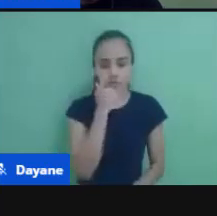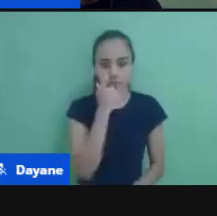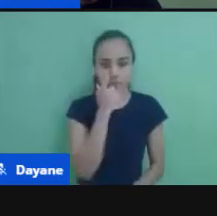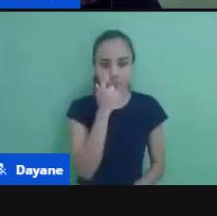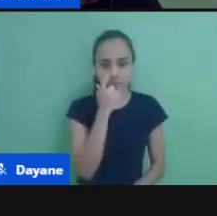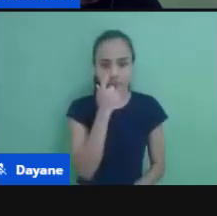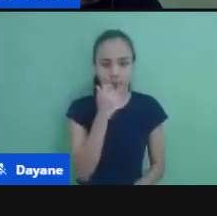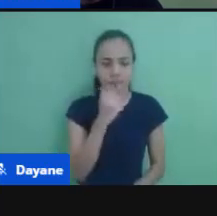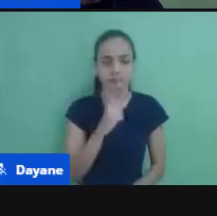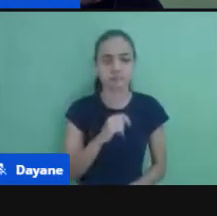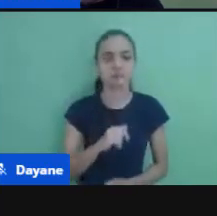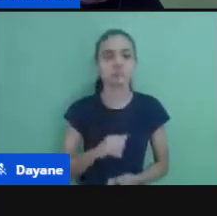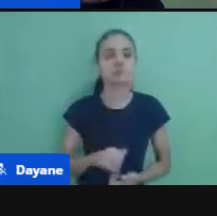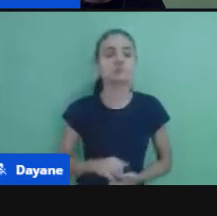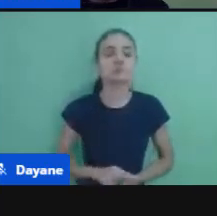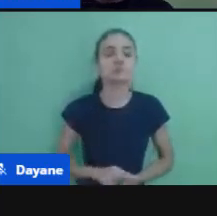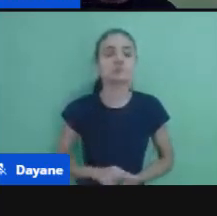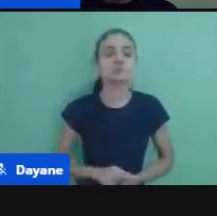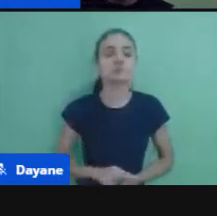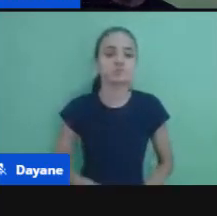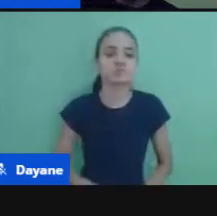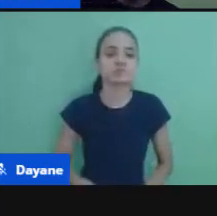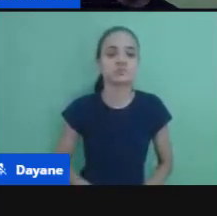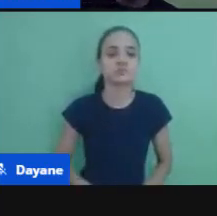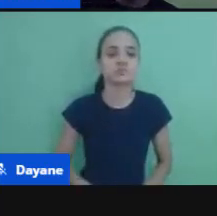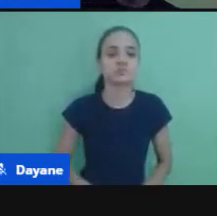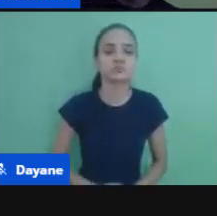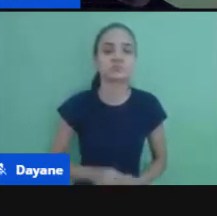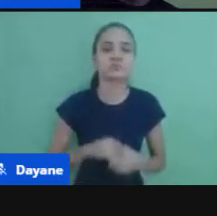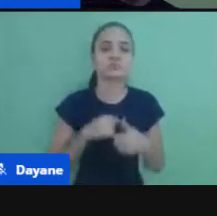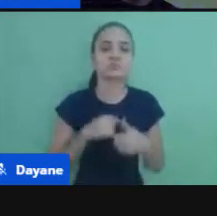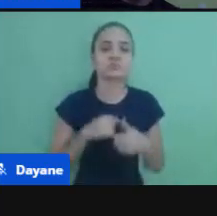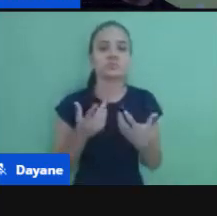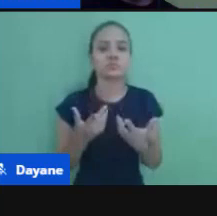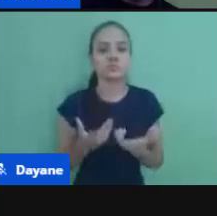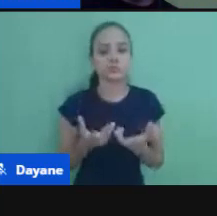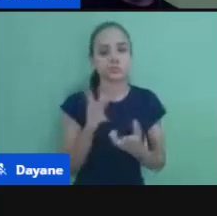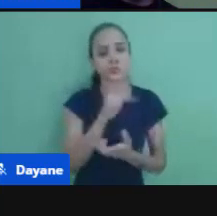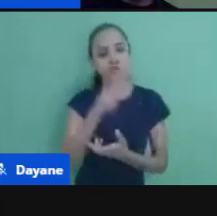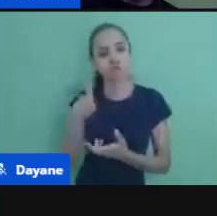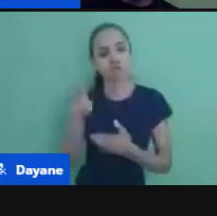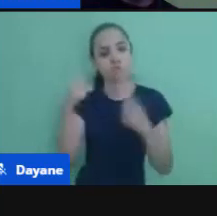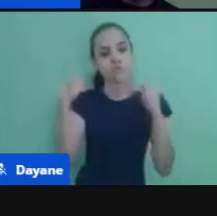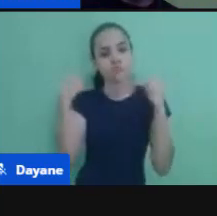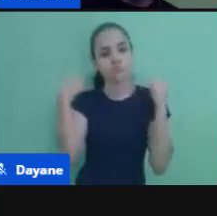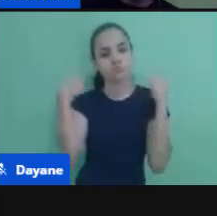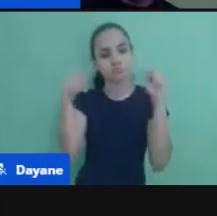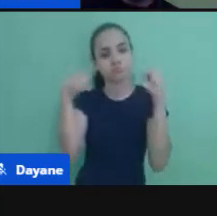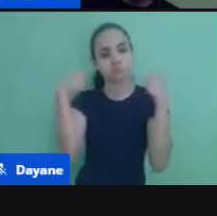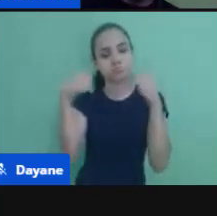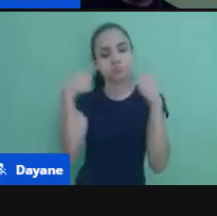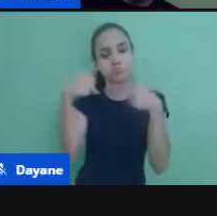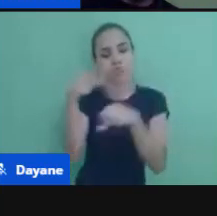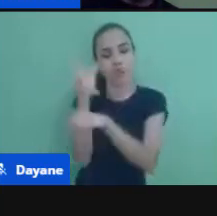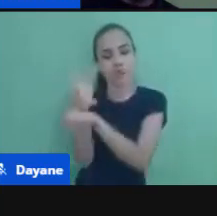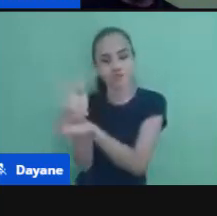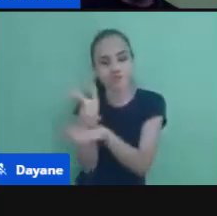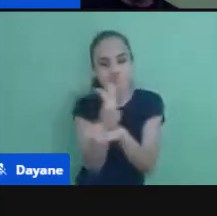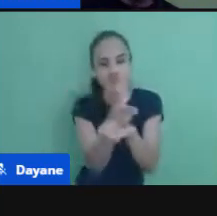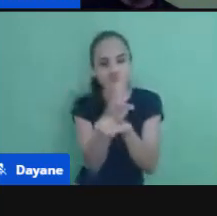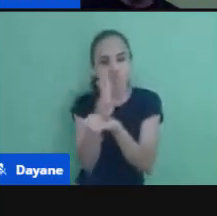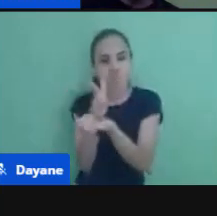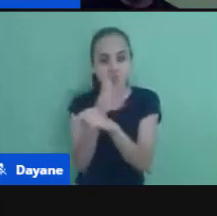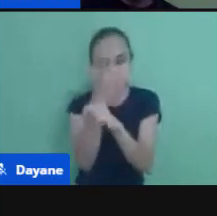Um exemplo em sala de aula seria um professor de educação física gravando as pessoas fazendo exercício ou ele mesmo